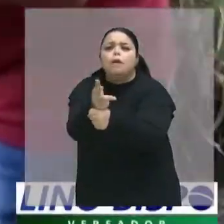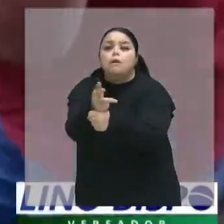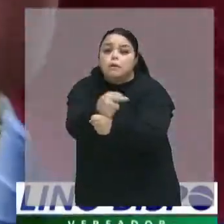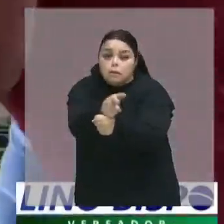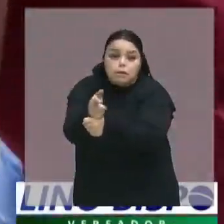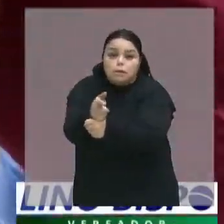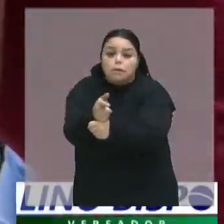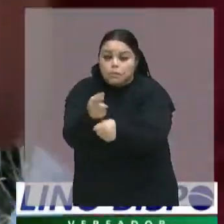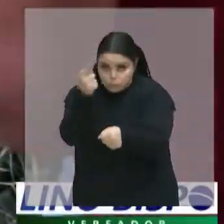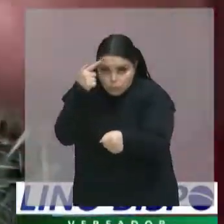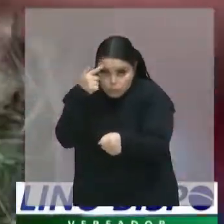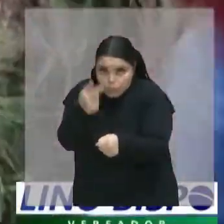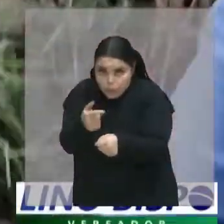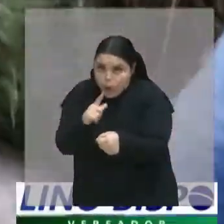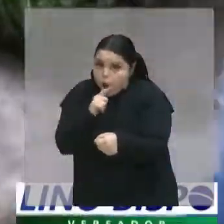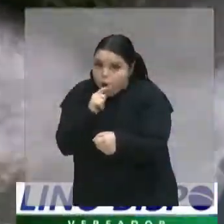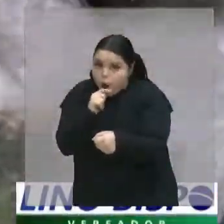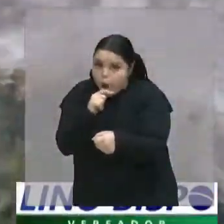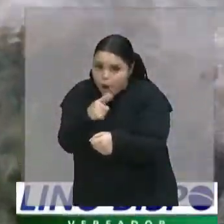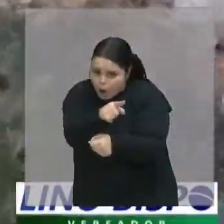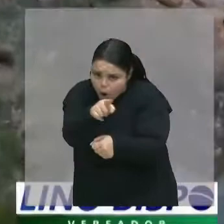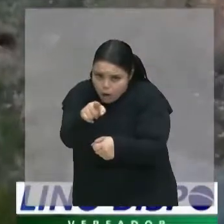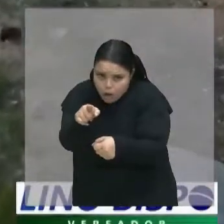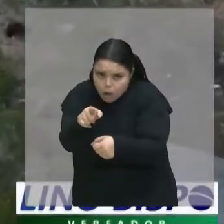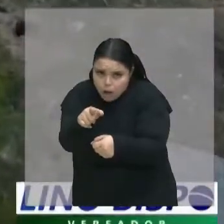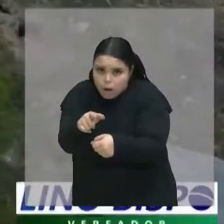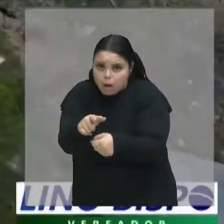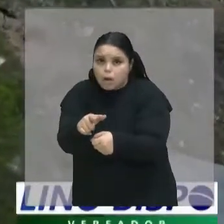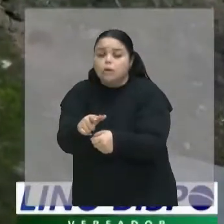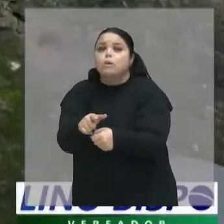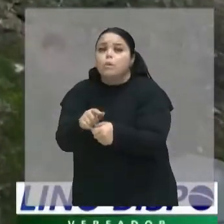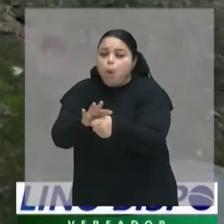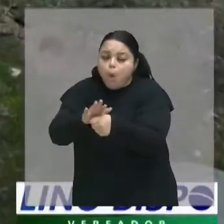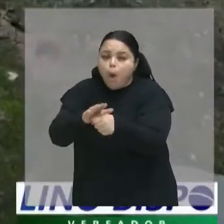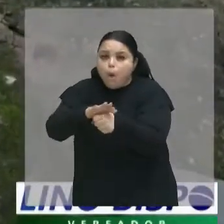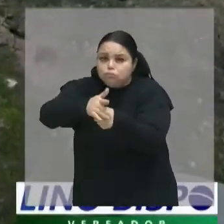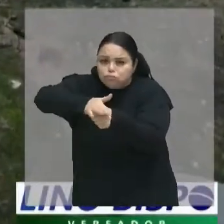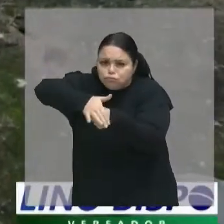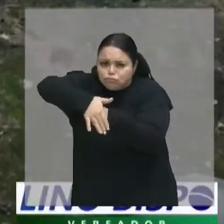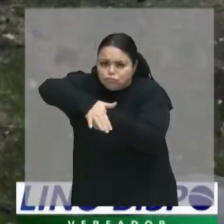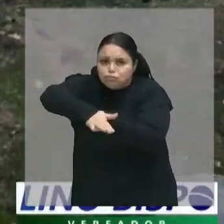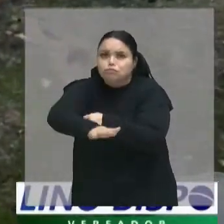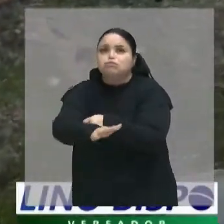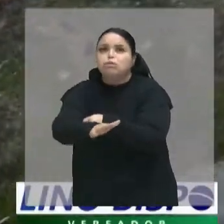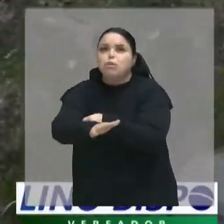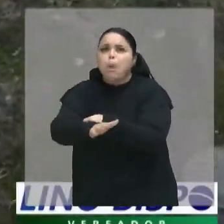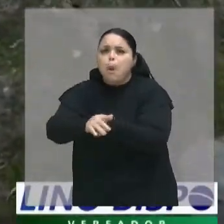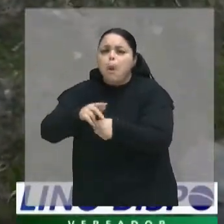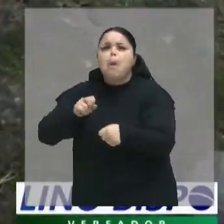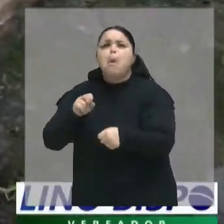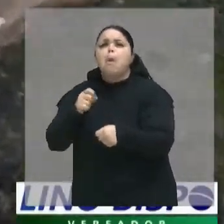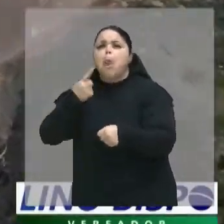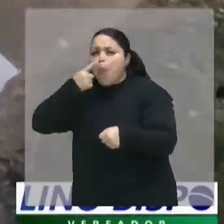Isso aqui vocês pensam que é água? É água, sim, mas é uma água contaminada.